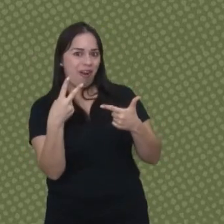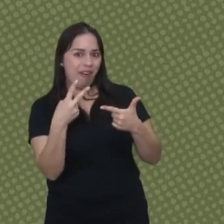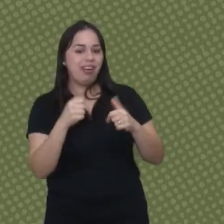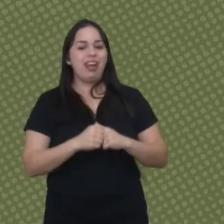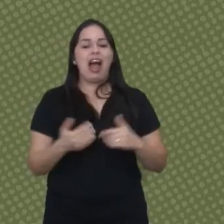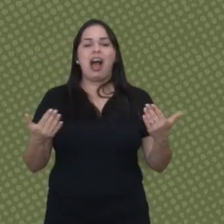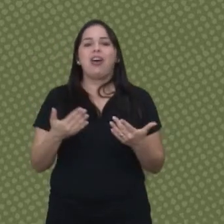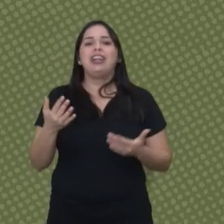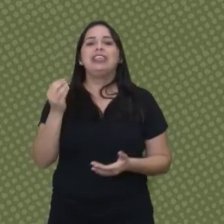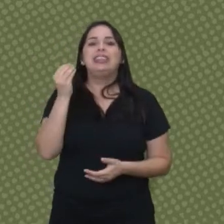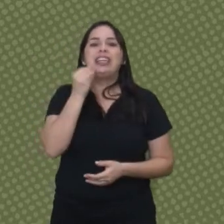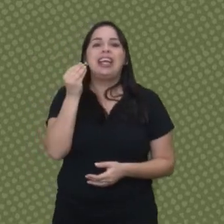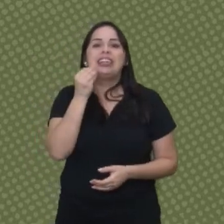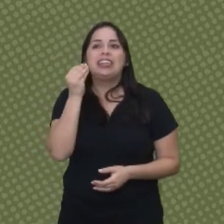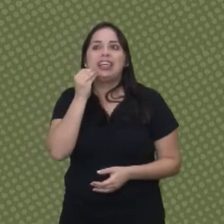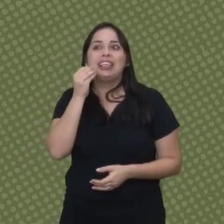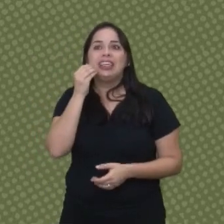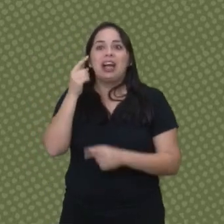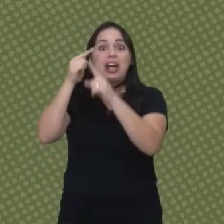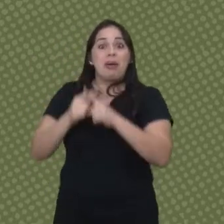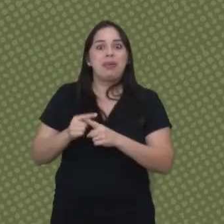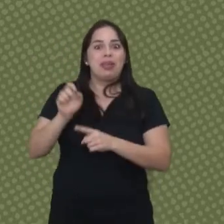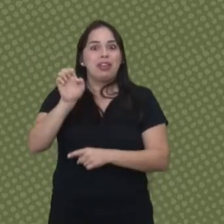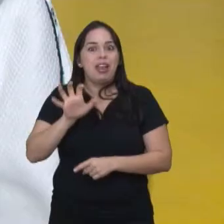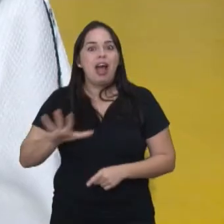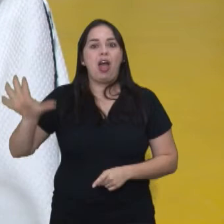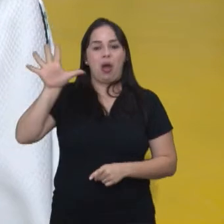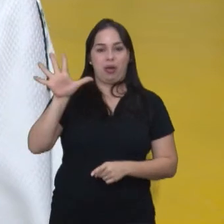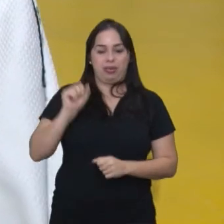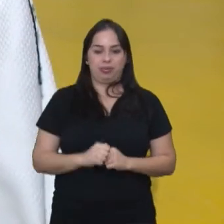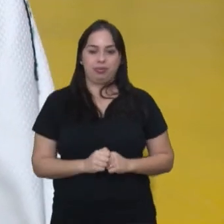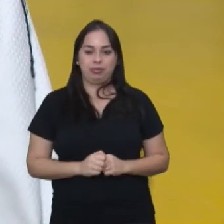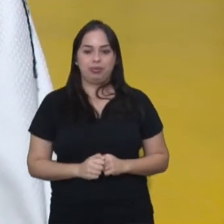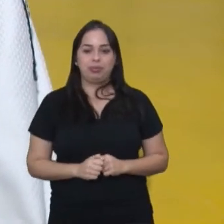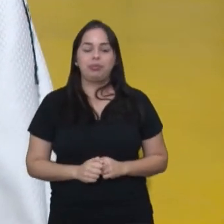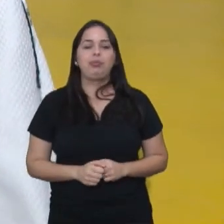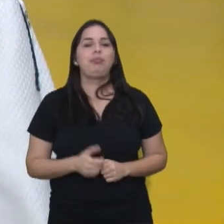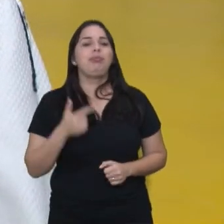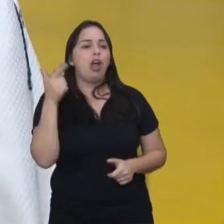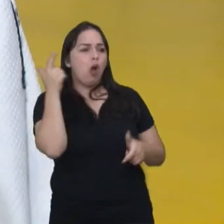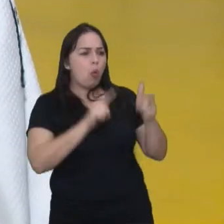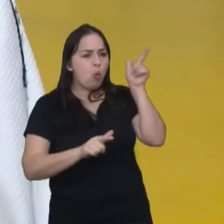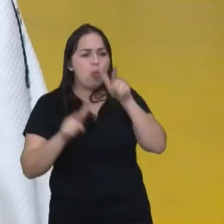e tenta agora uma vaga no circuito europeu. Eu espero conseguir